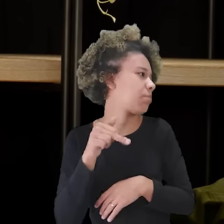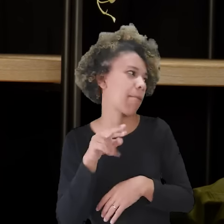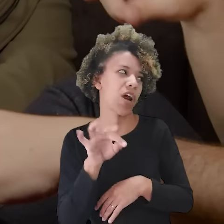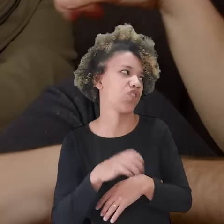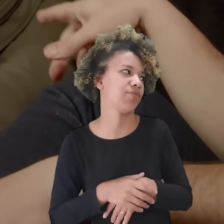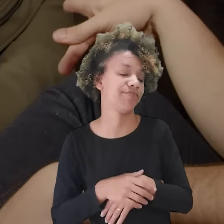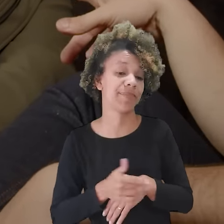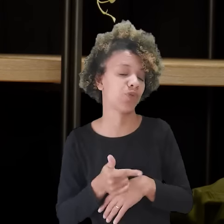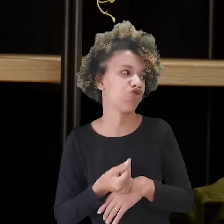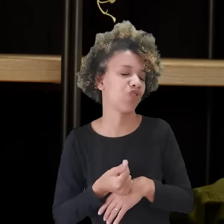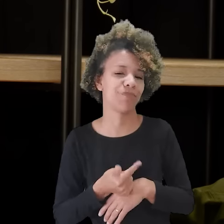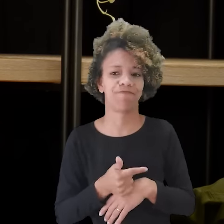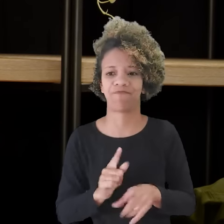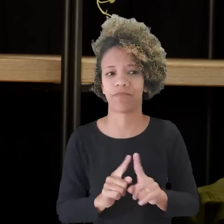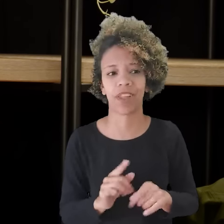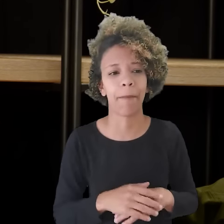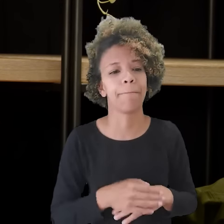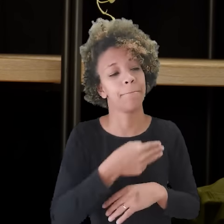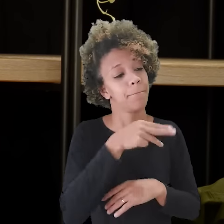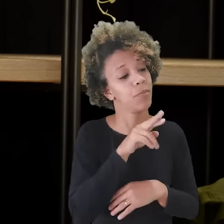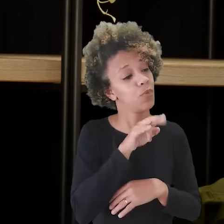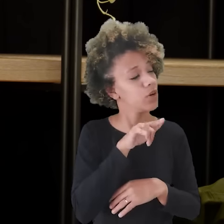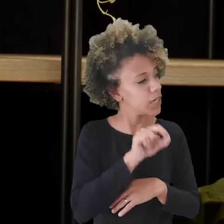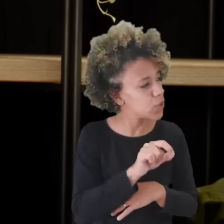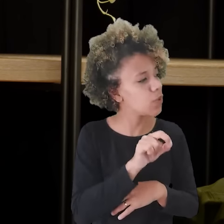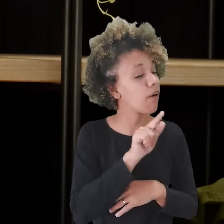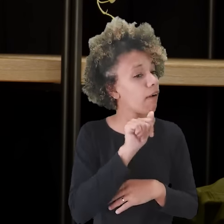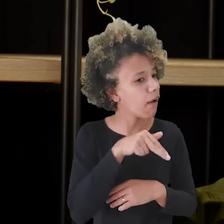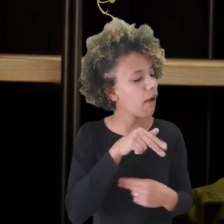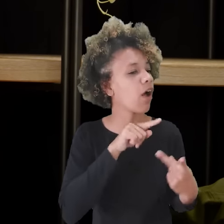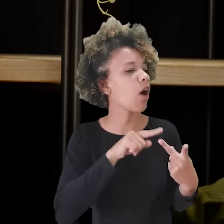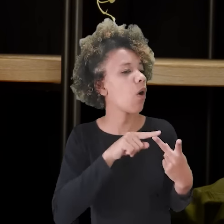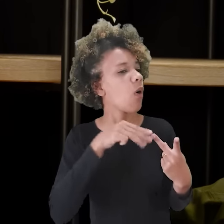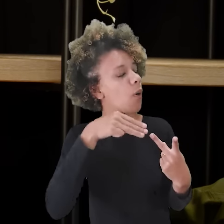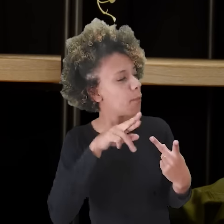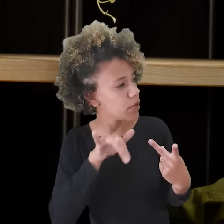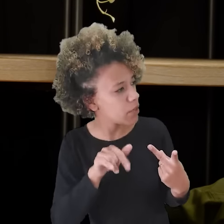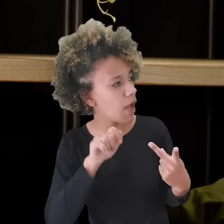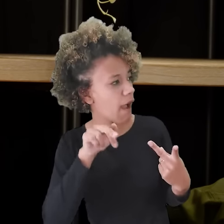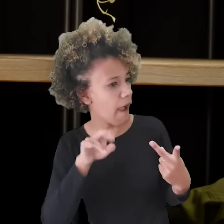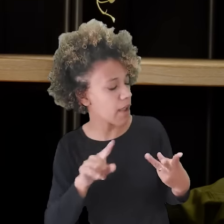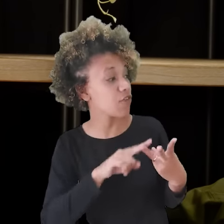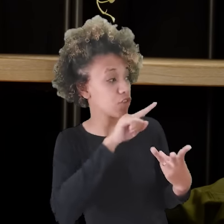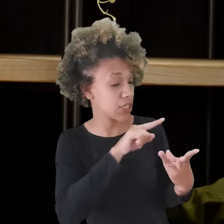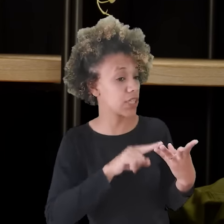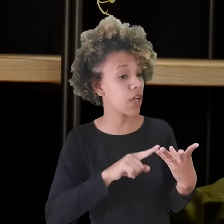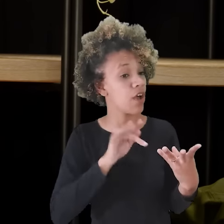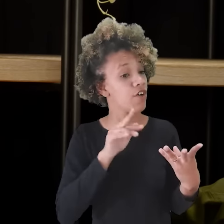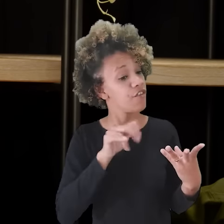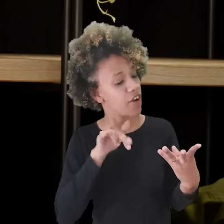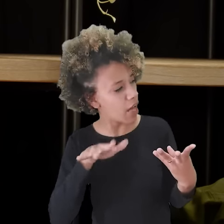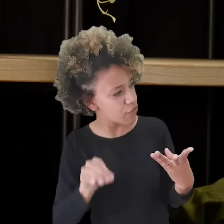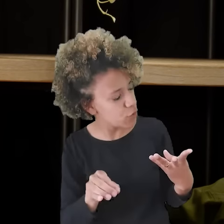estava sem é tem um Murilo Gama aí tem um Nilo agra que é outro cara de texto tem você que é um cara de ter isso é teu Flávio Andrade